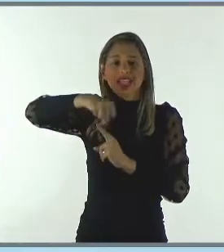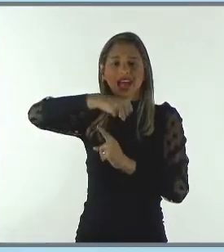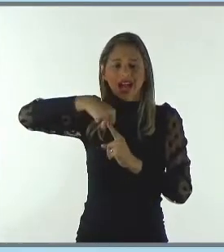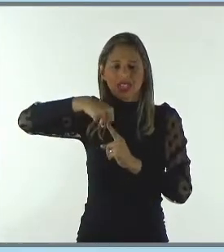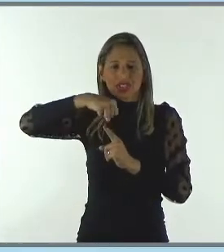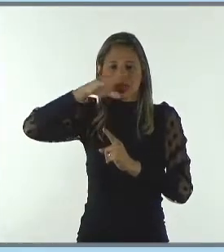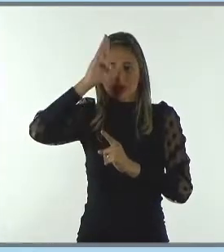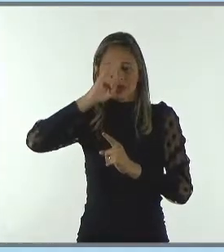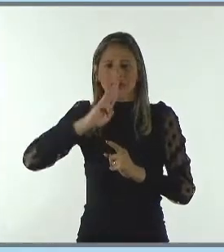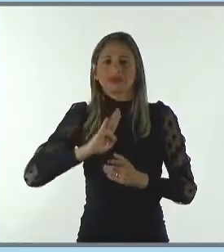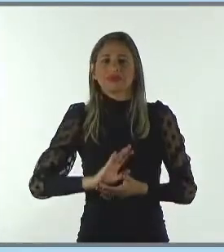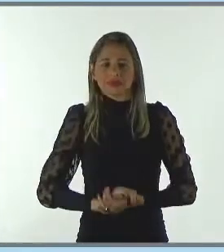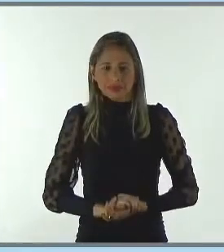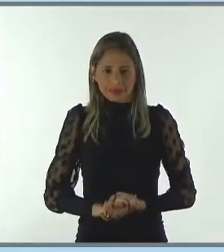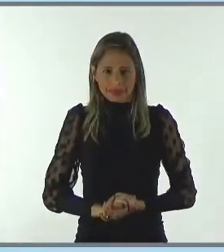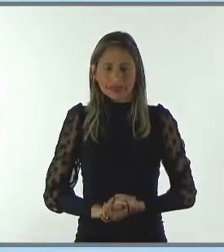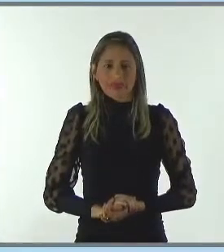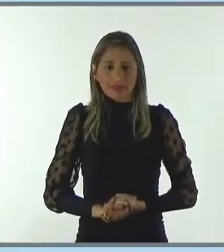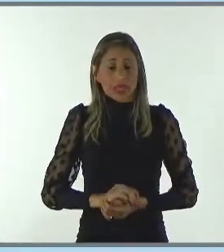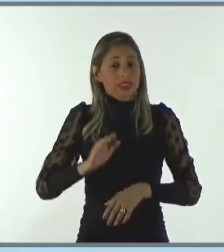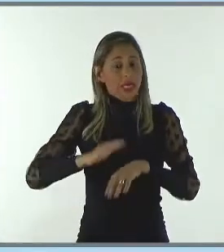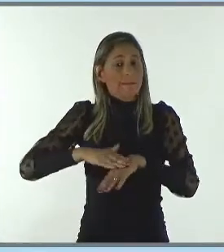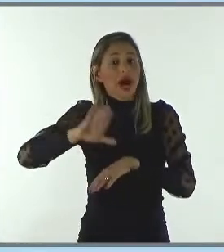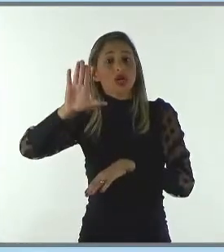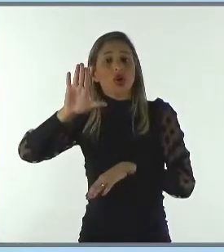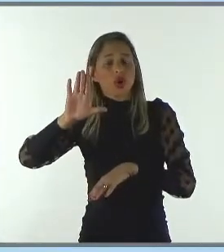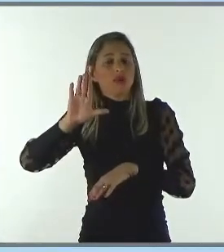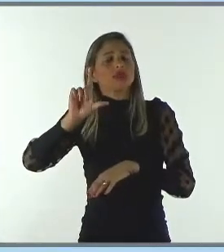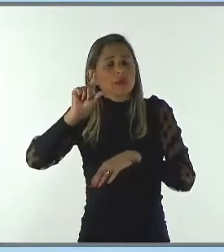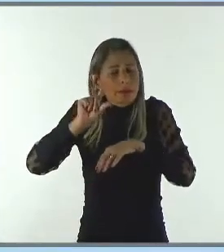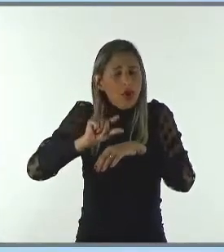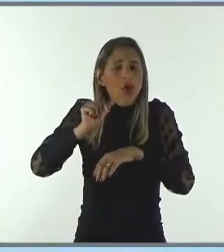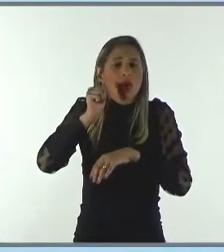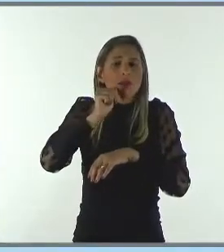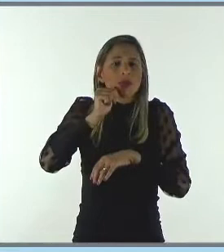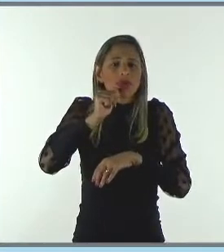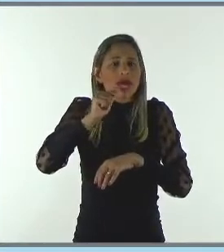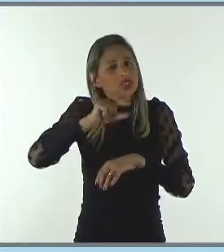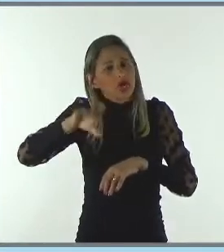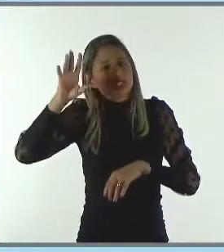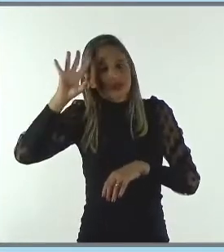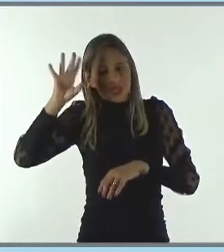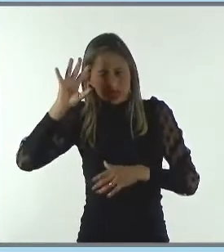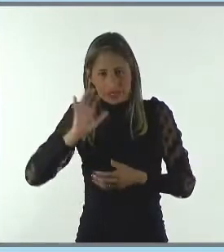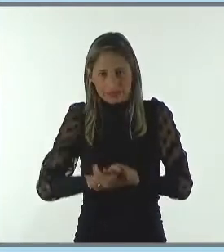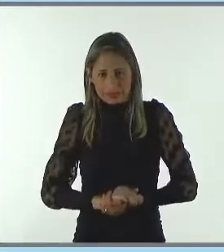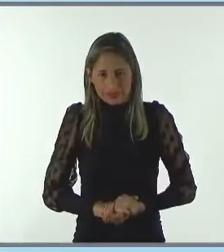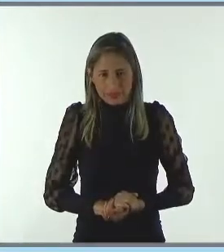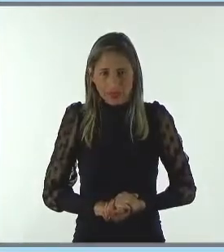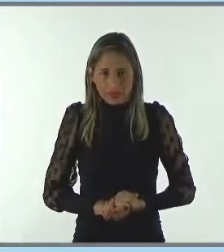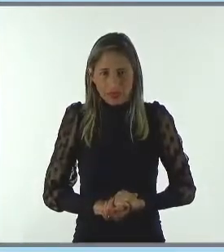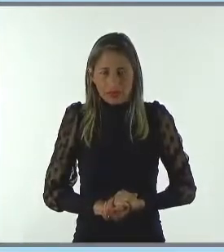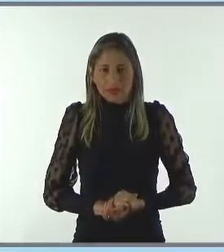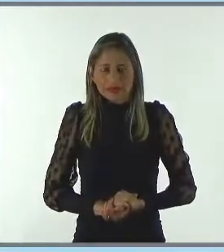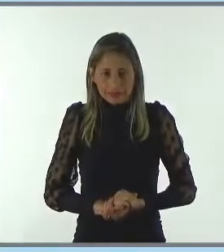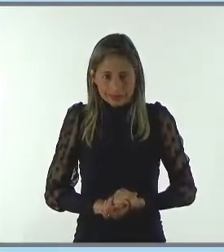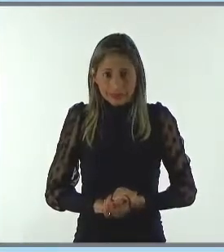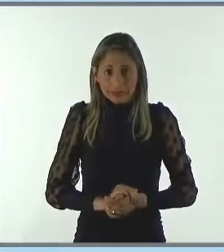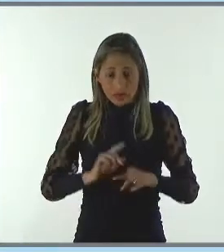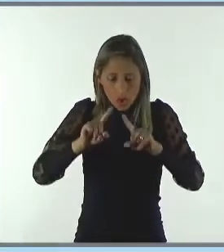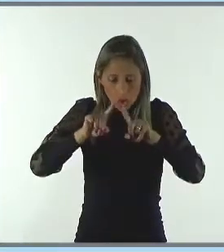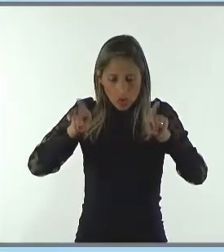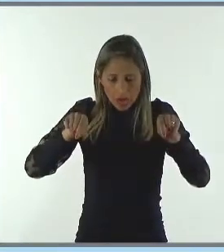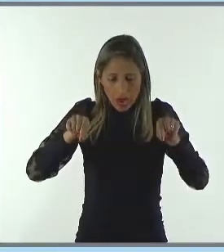número muito menor de mulheres do que nós podemos imaginar. O cenário mais recente até